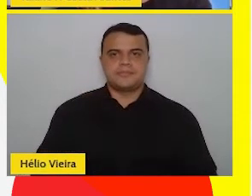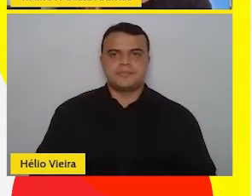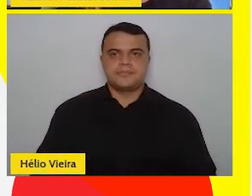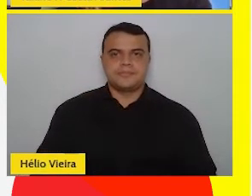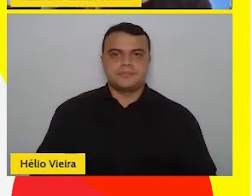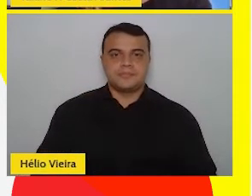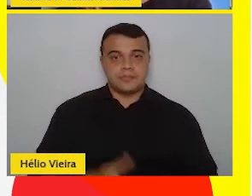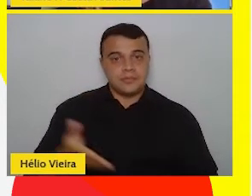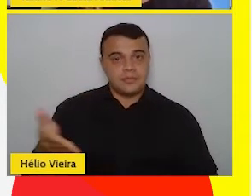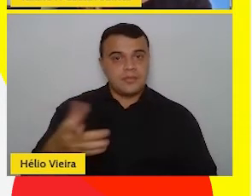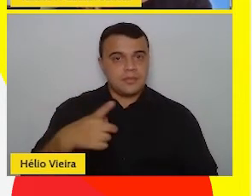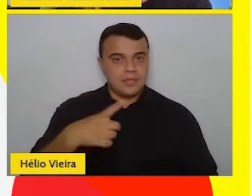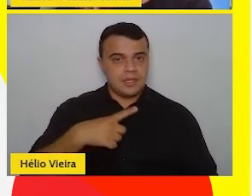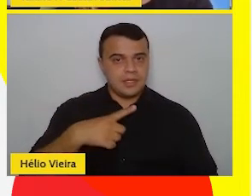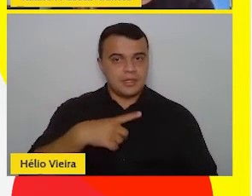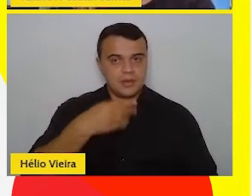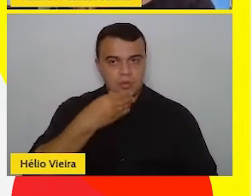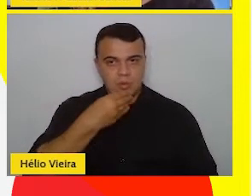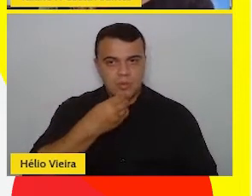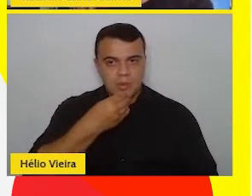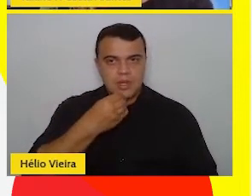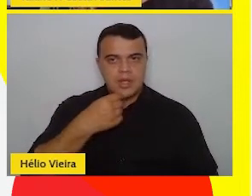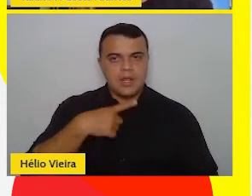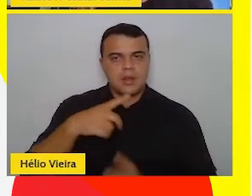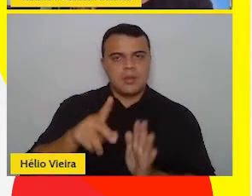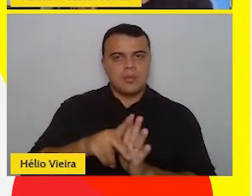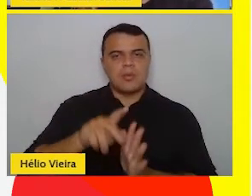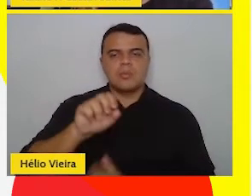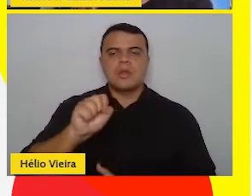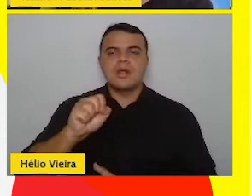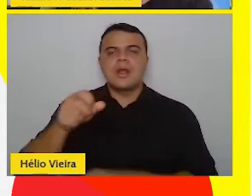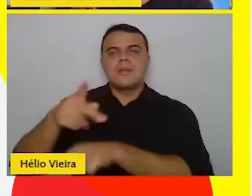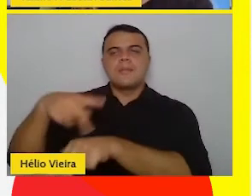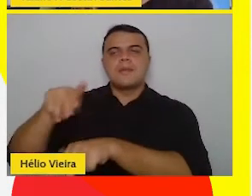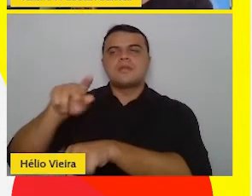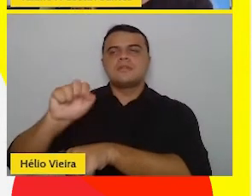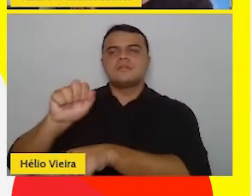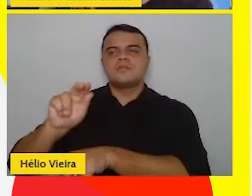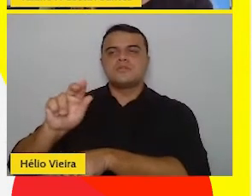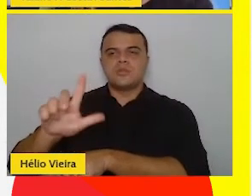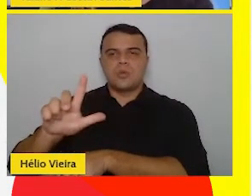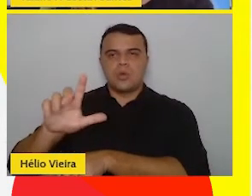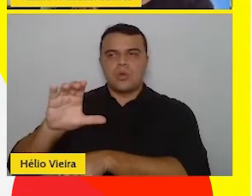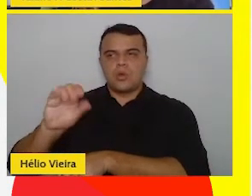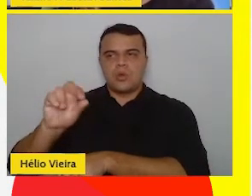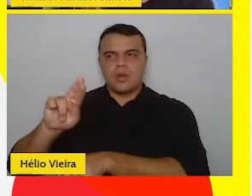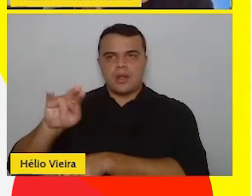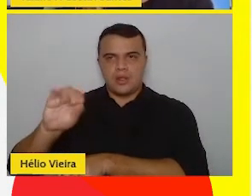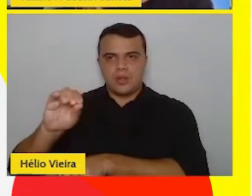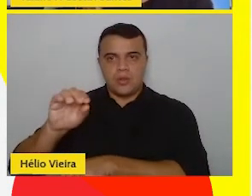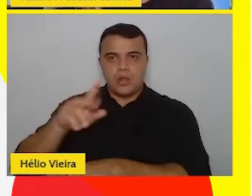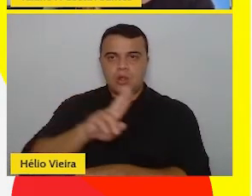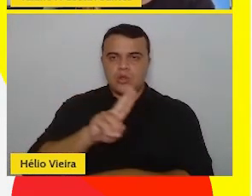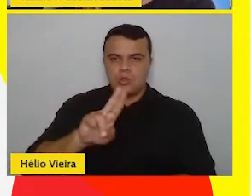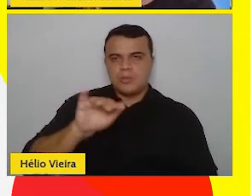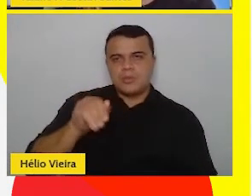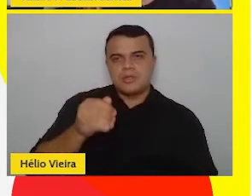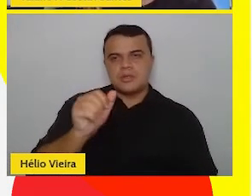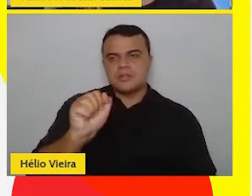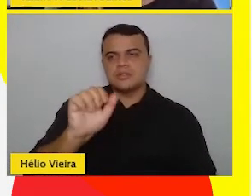Aqui a gente tem um artista sul-coreano, o Jae Bong-joo, que ele faz